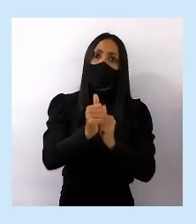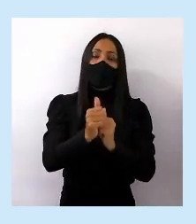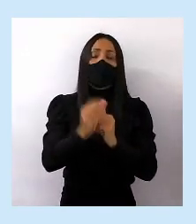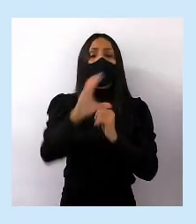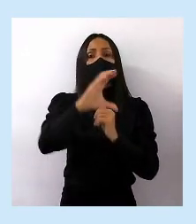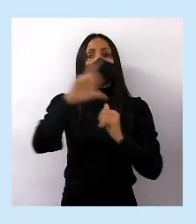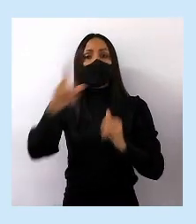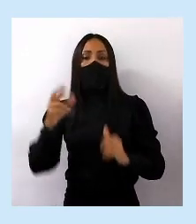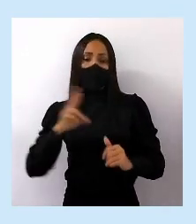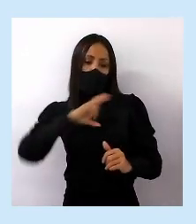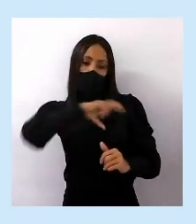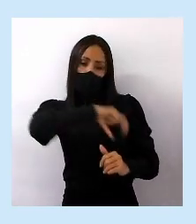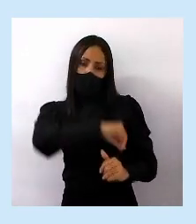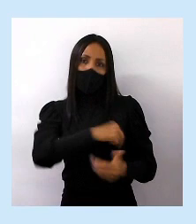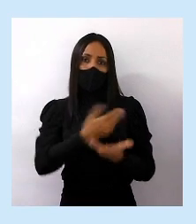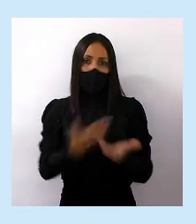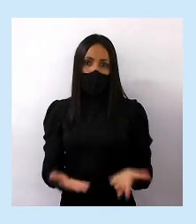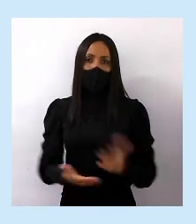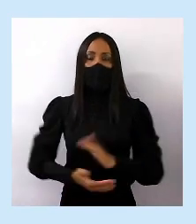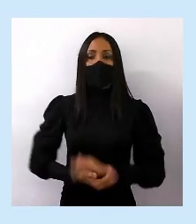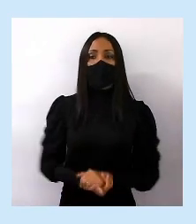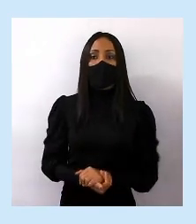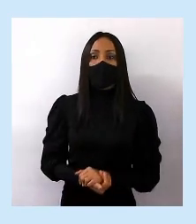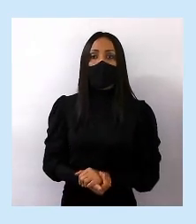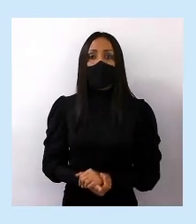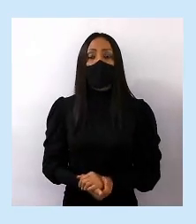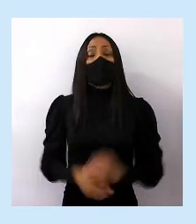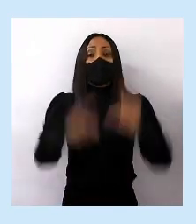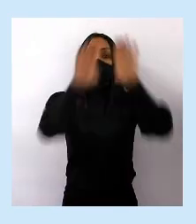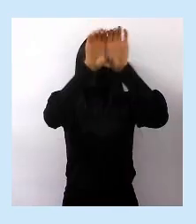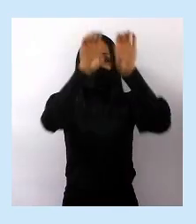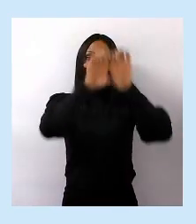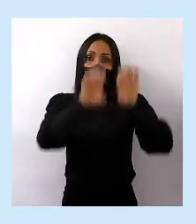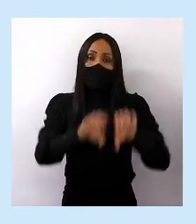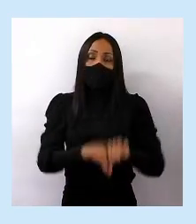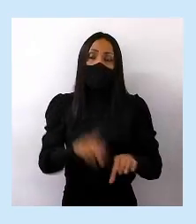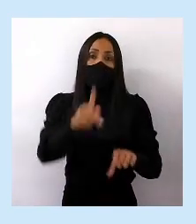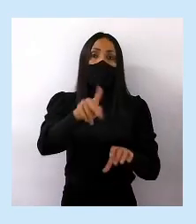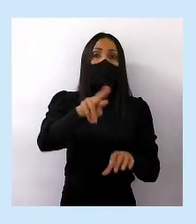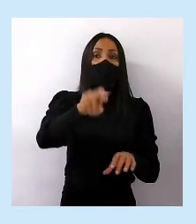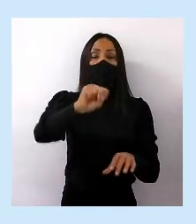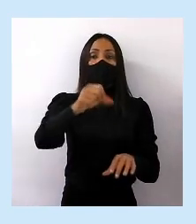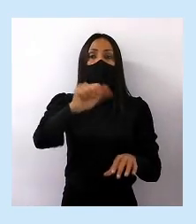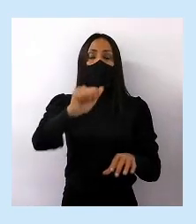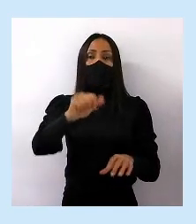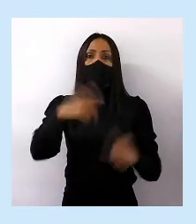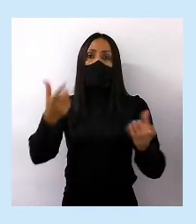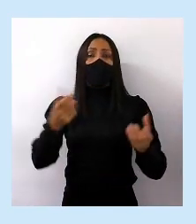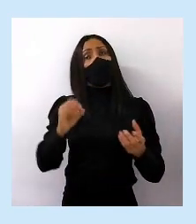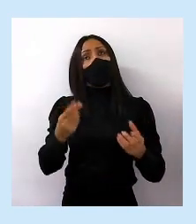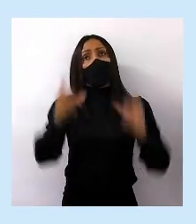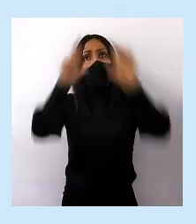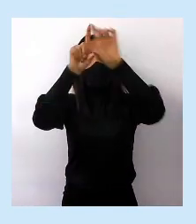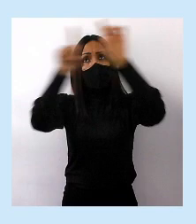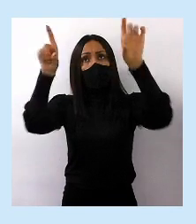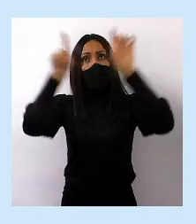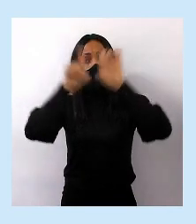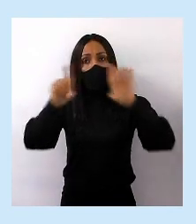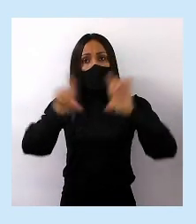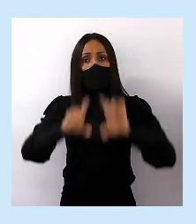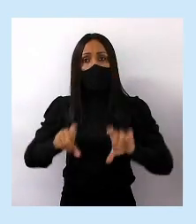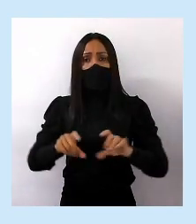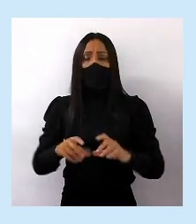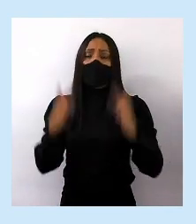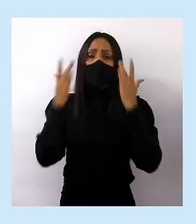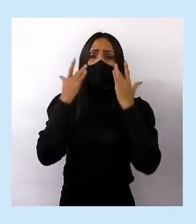os nossos romances e tal. Então, a estrutura pode ser em prosa ou em verso, tá? E aí,